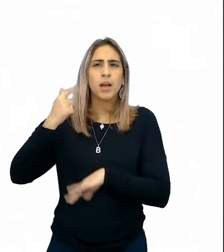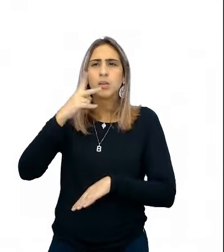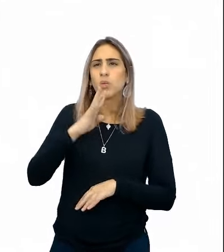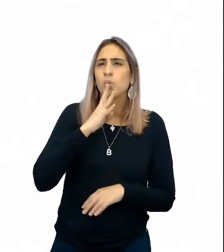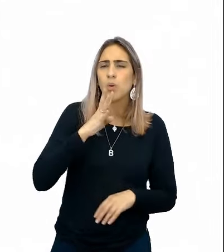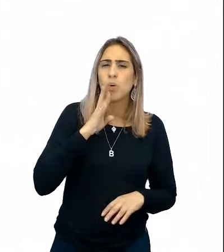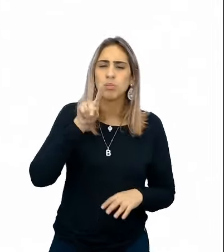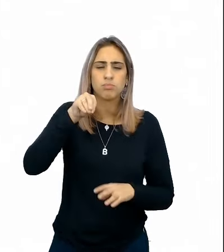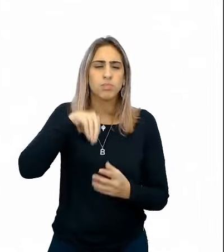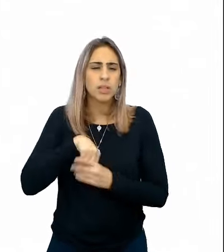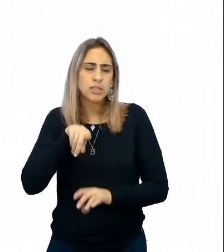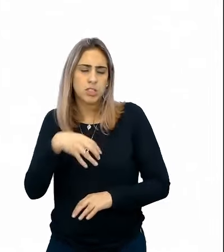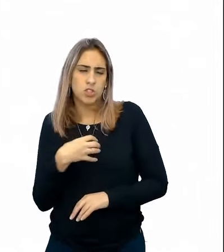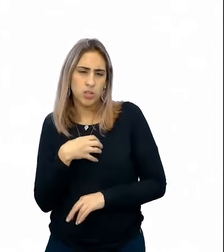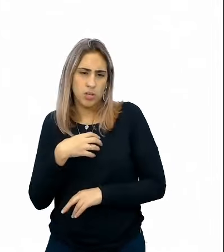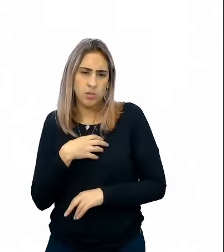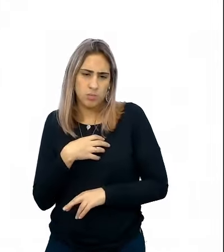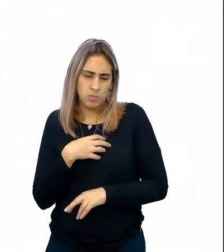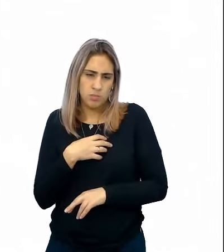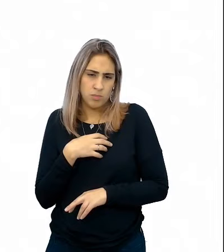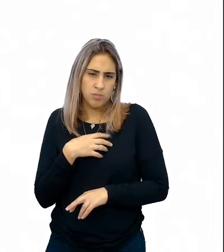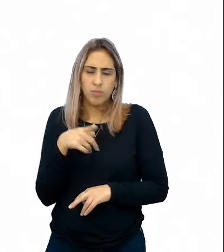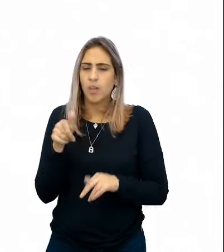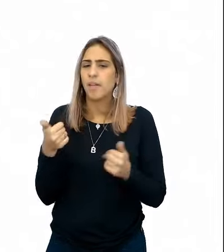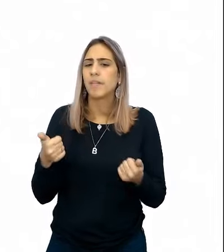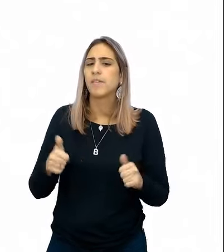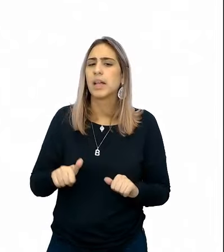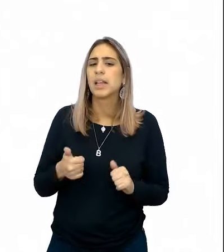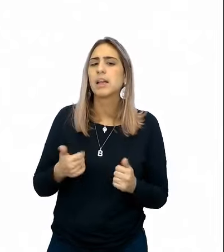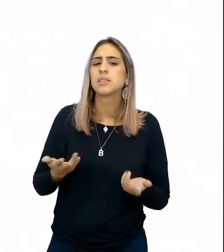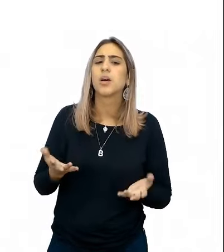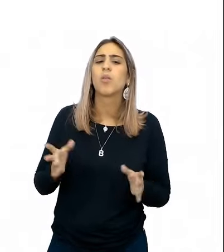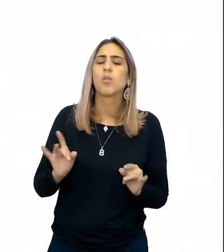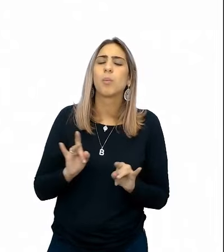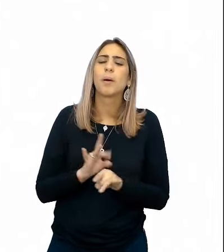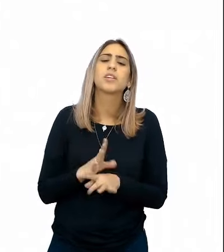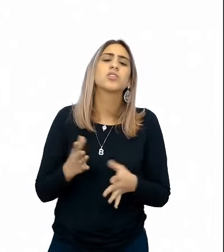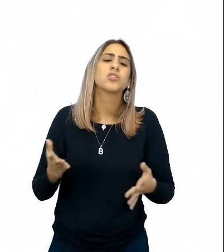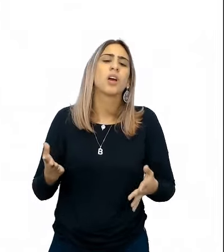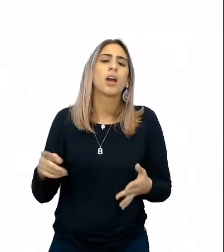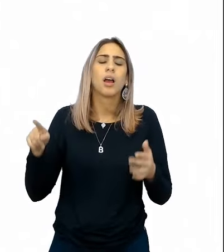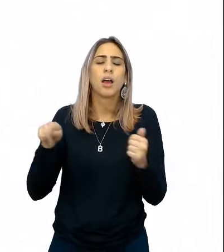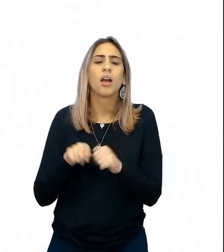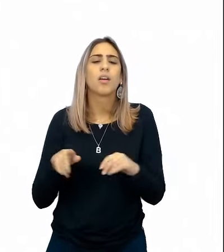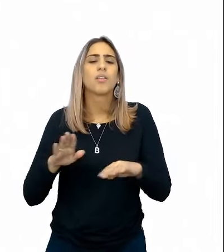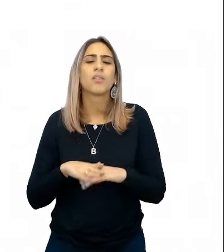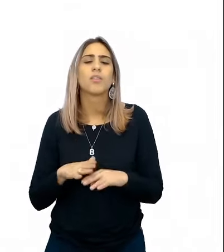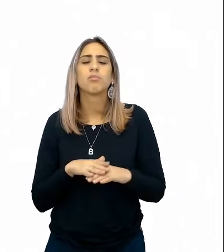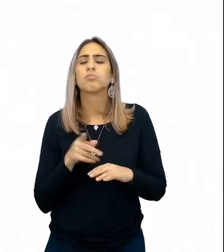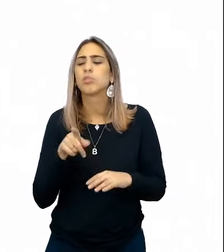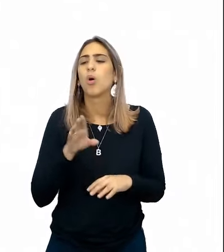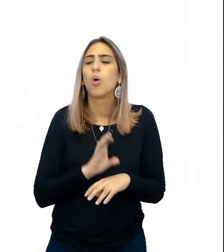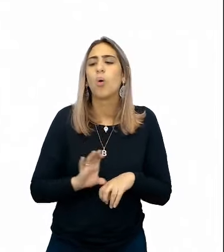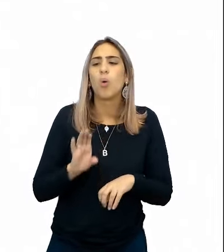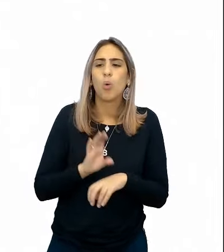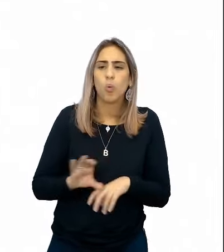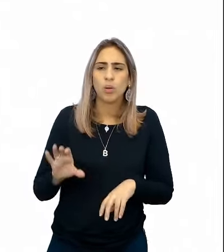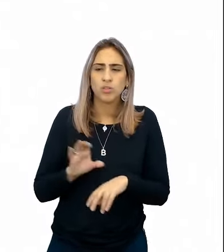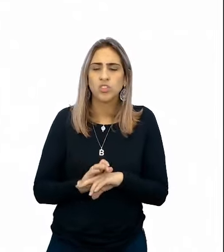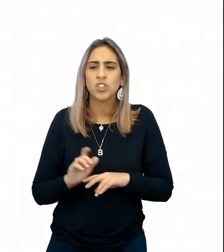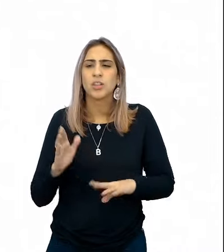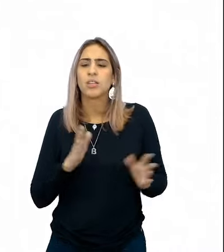está neste ponto. E a avaliação somativa? Ela realiza-se ao final de um curso,